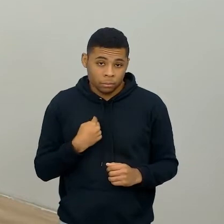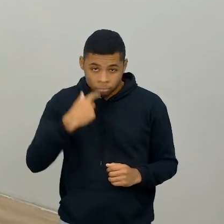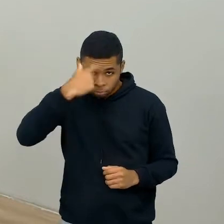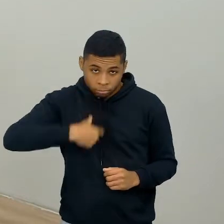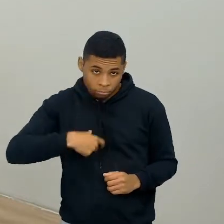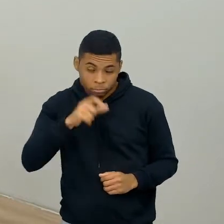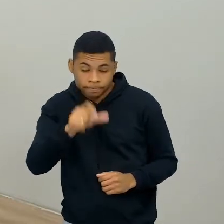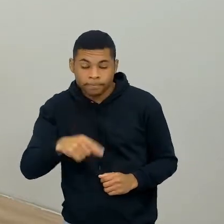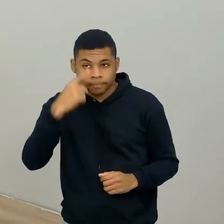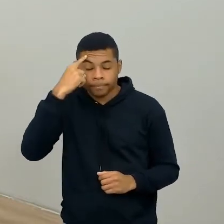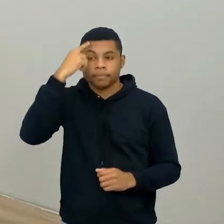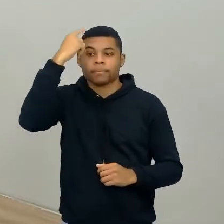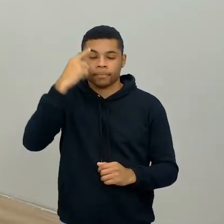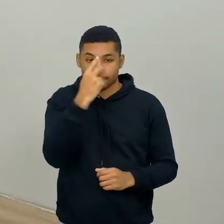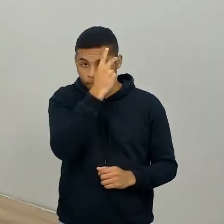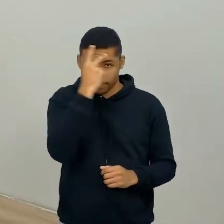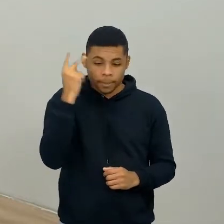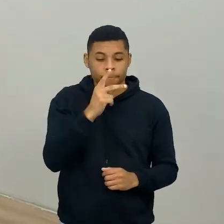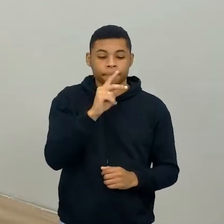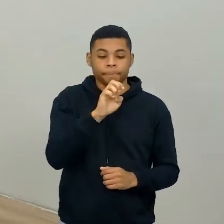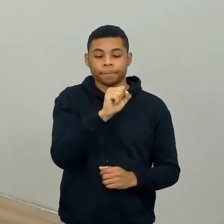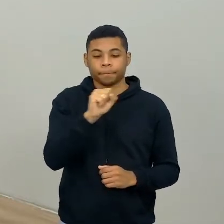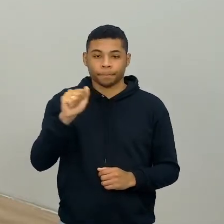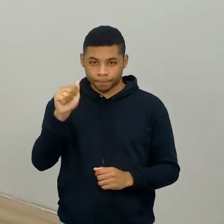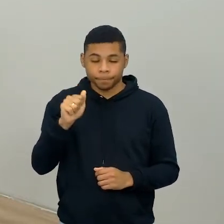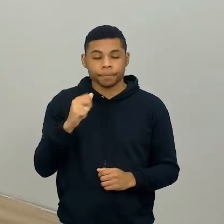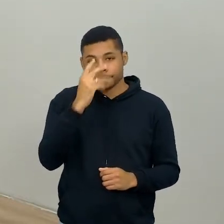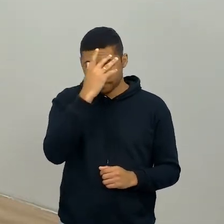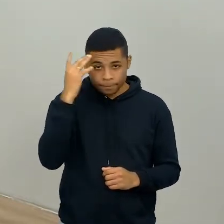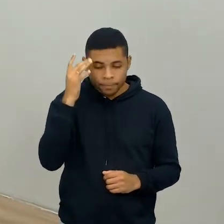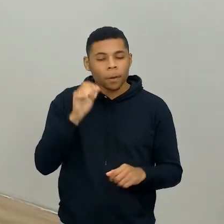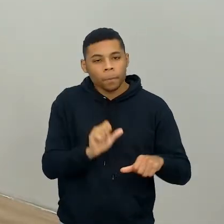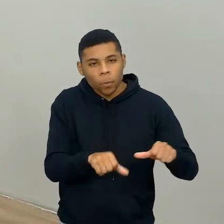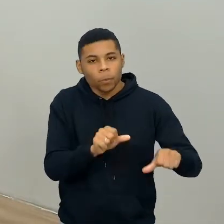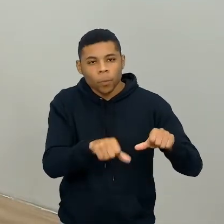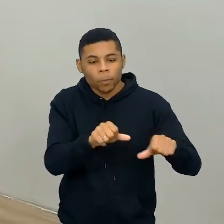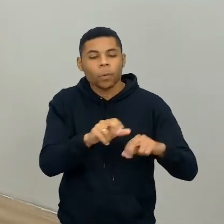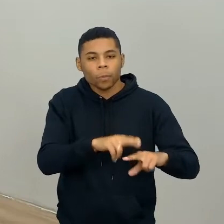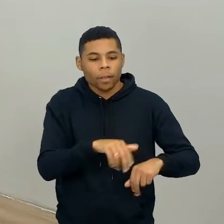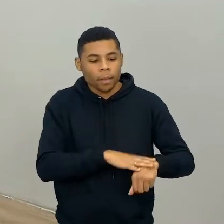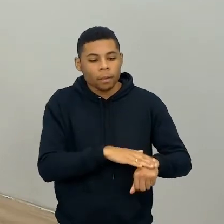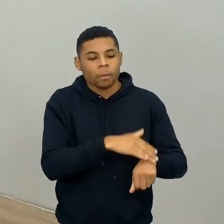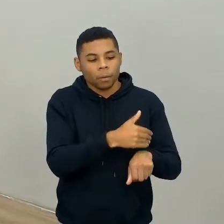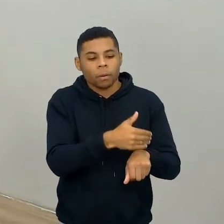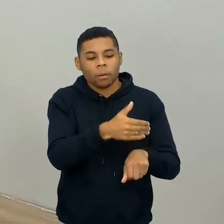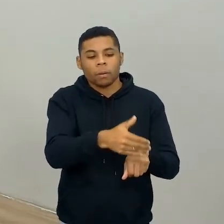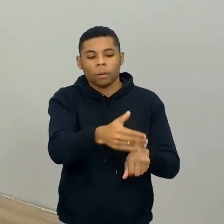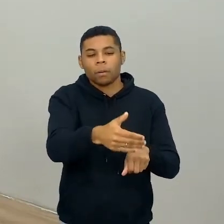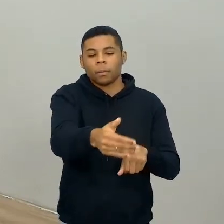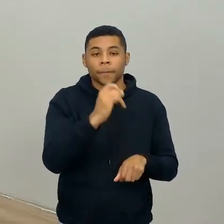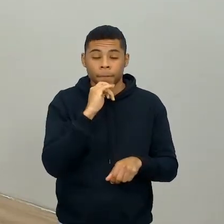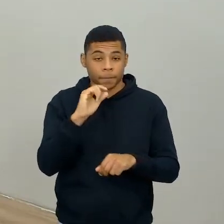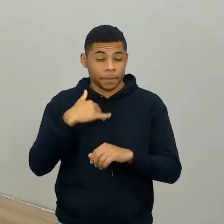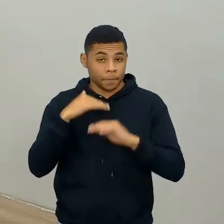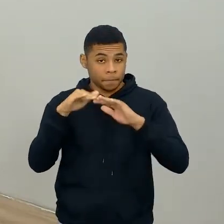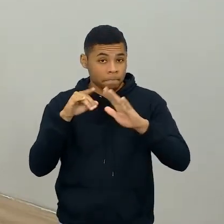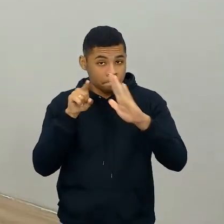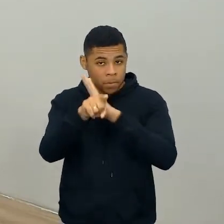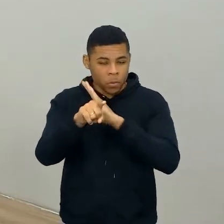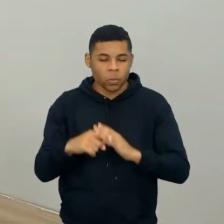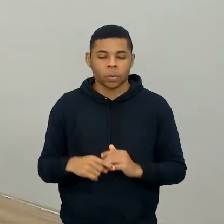de pessoa, ela muda ao longo da história. Se eu perguntasse hoje para